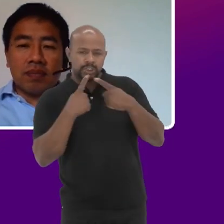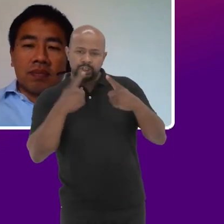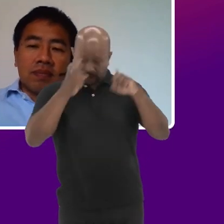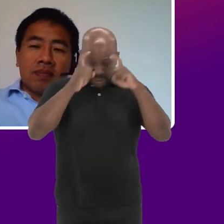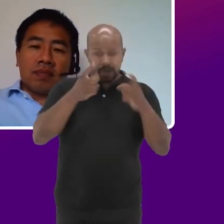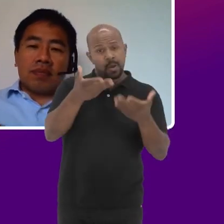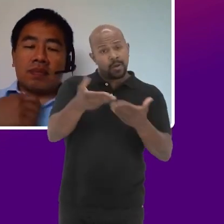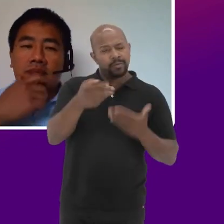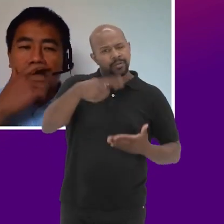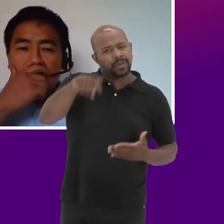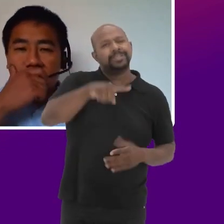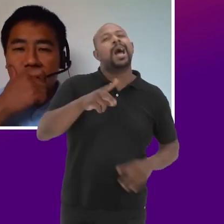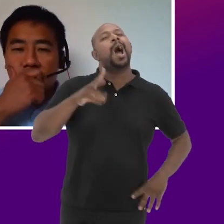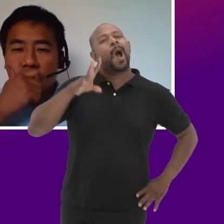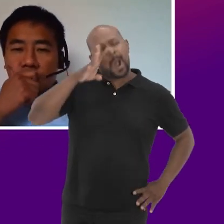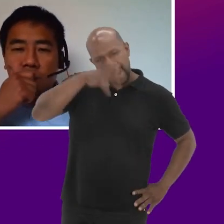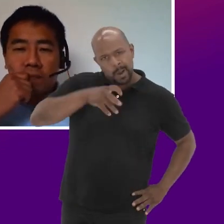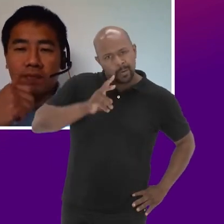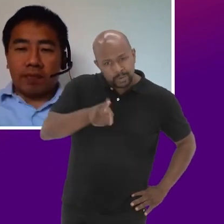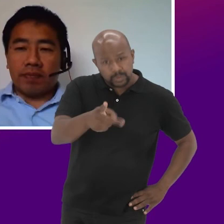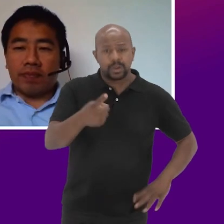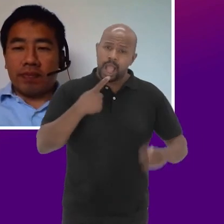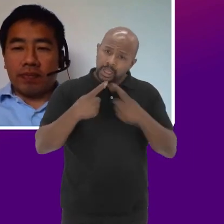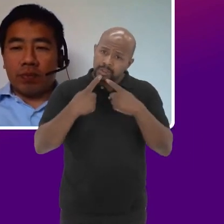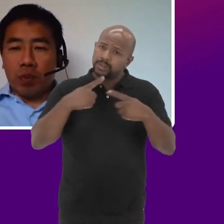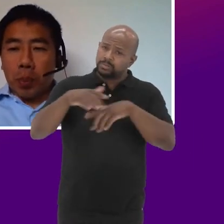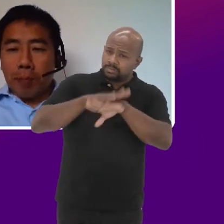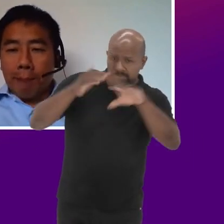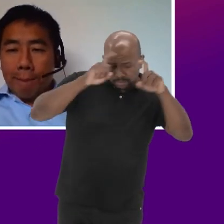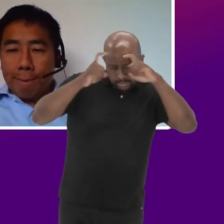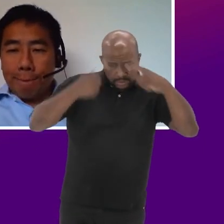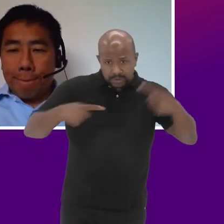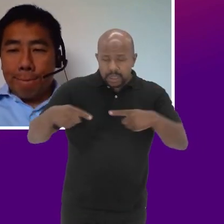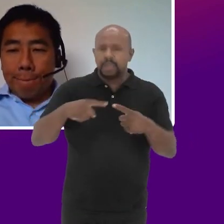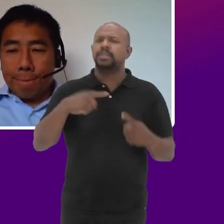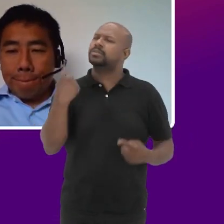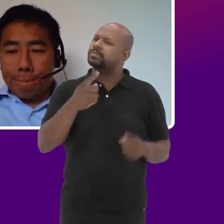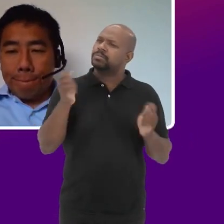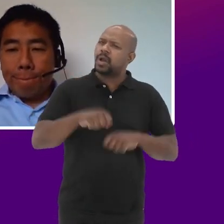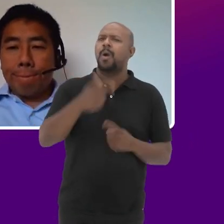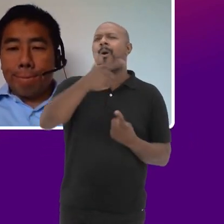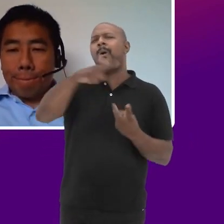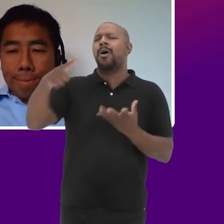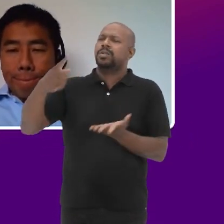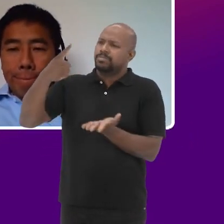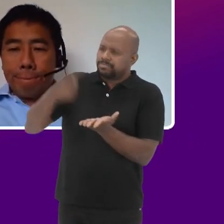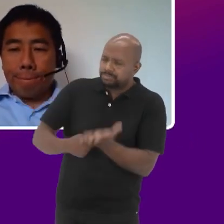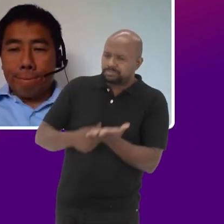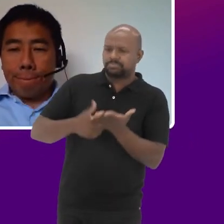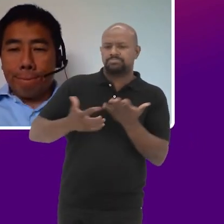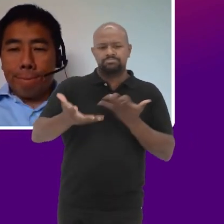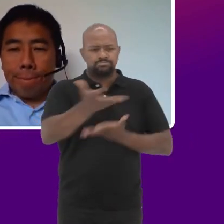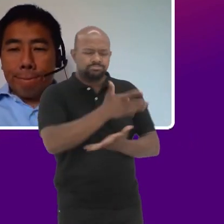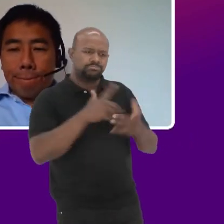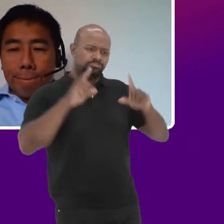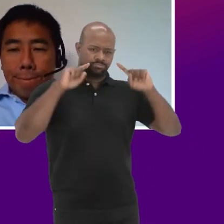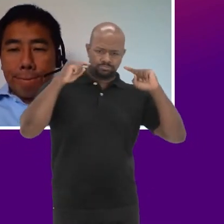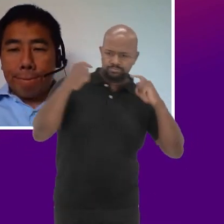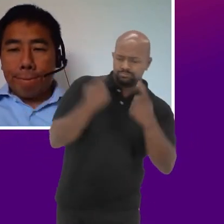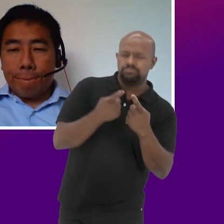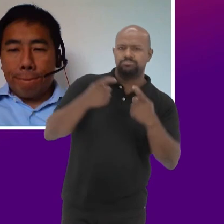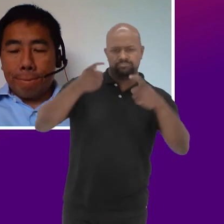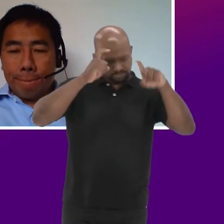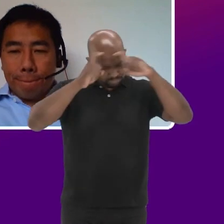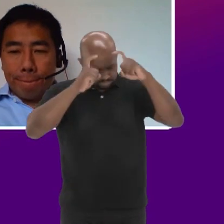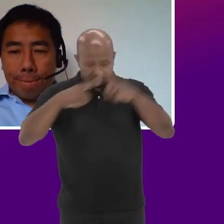diálogo. Eu convido vocês a continuarem esse diálogo, né, que a gente possa ter outros encontros, porque esse assunto é